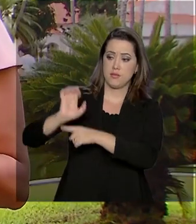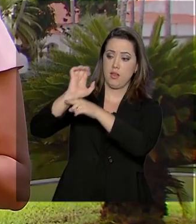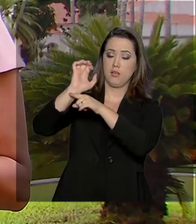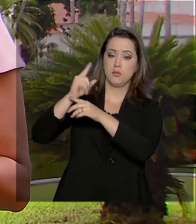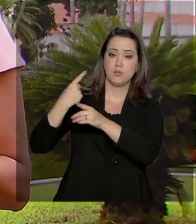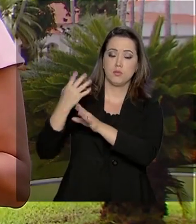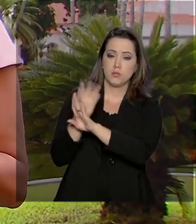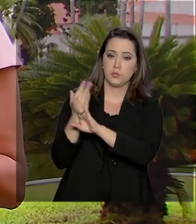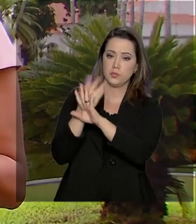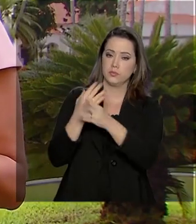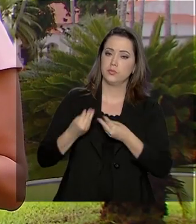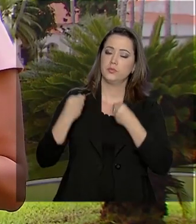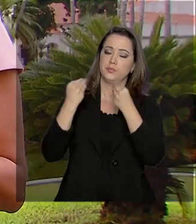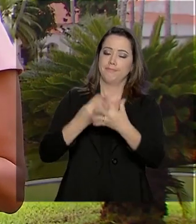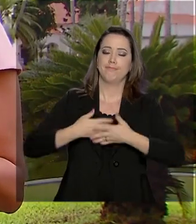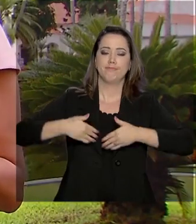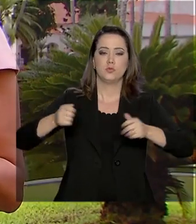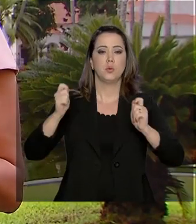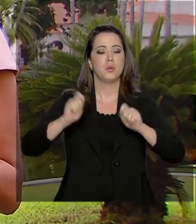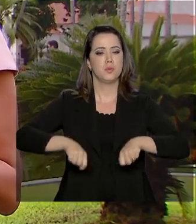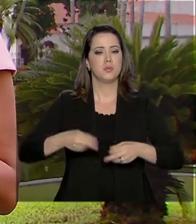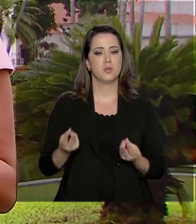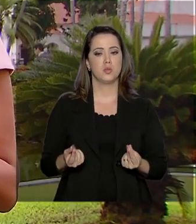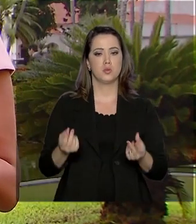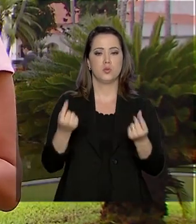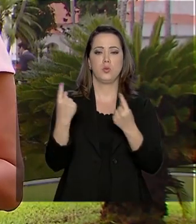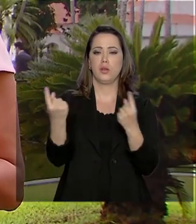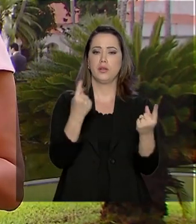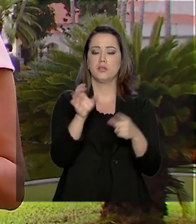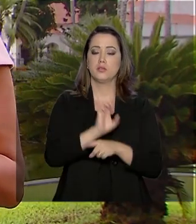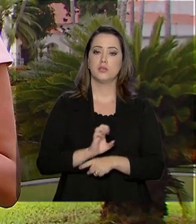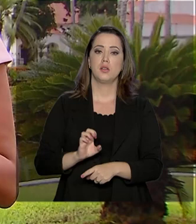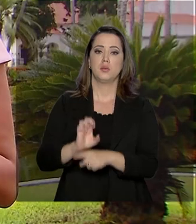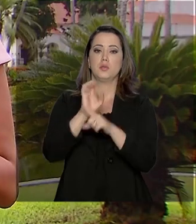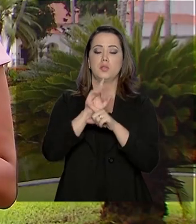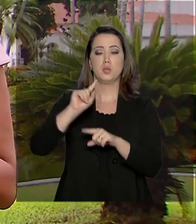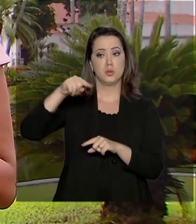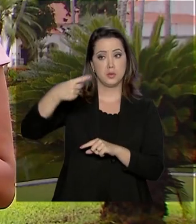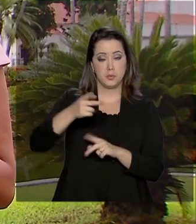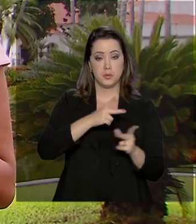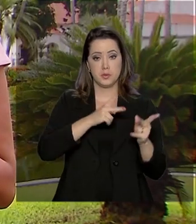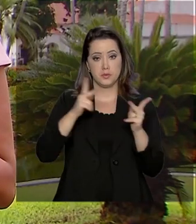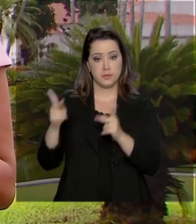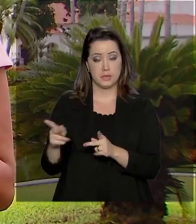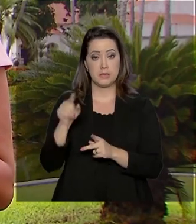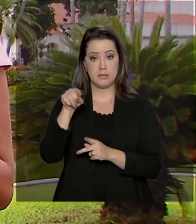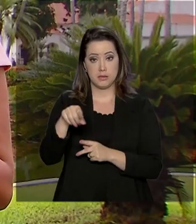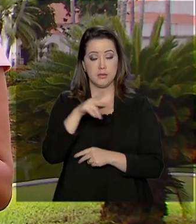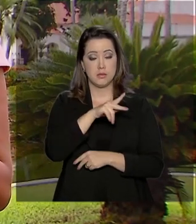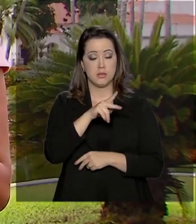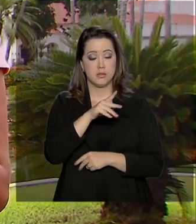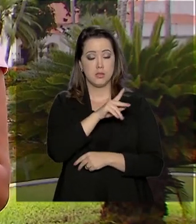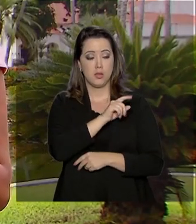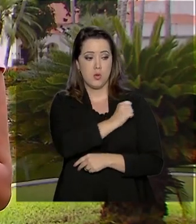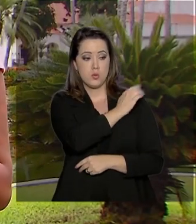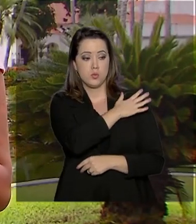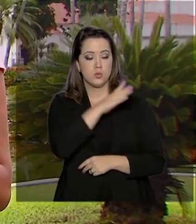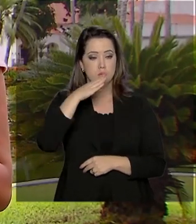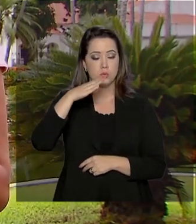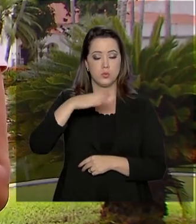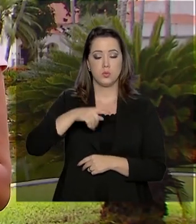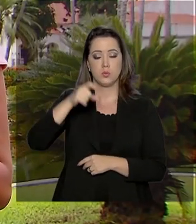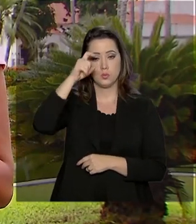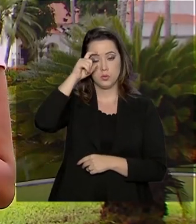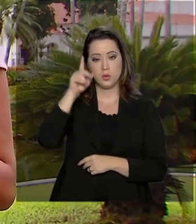garantir assim um melhor direcionamento de recursos para cada região a próxima visita de hamilton mourão está prevista para a semana que vem